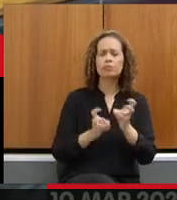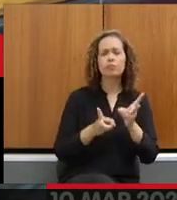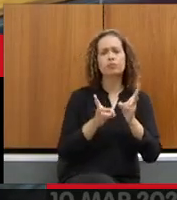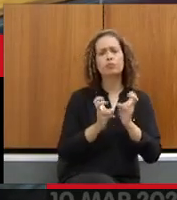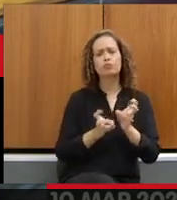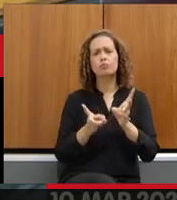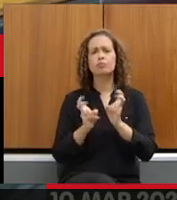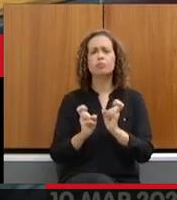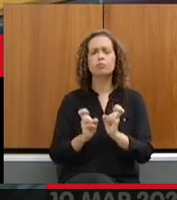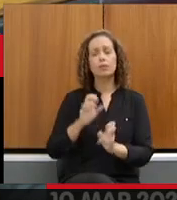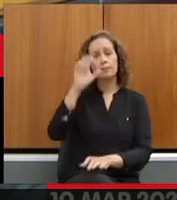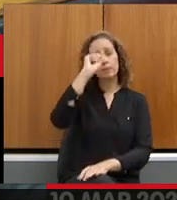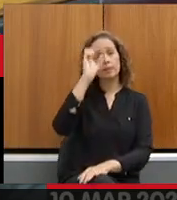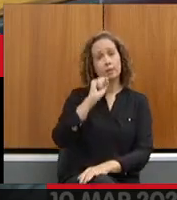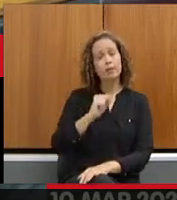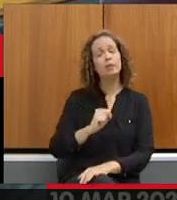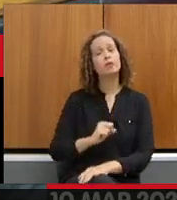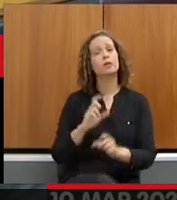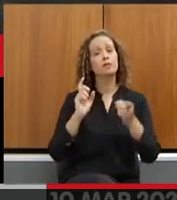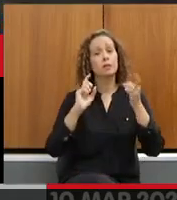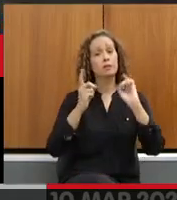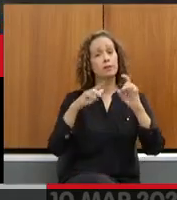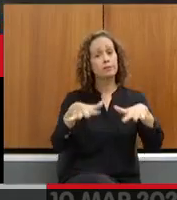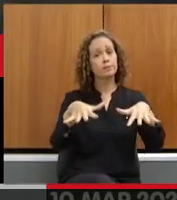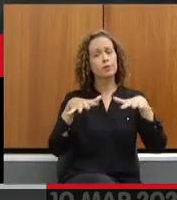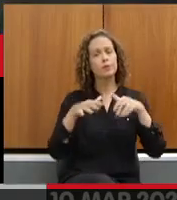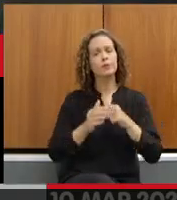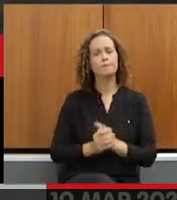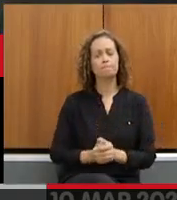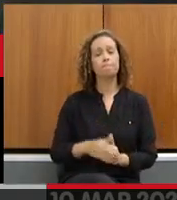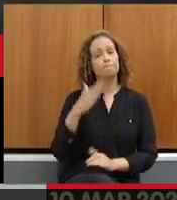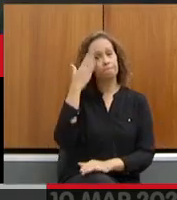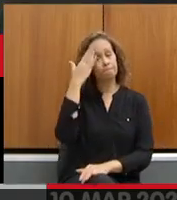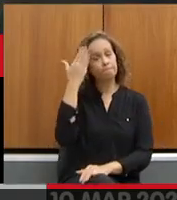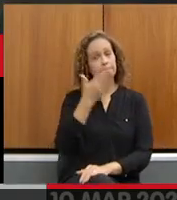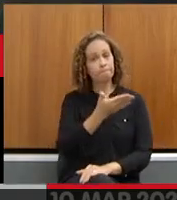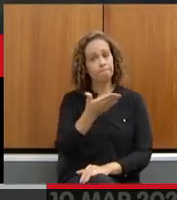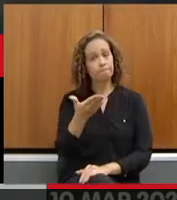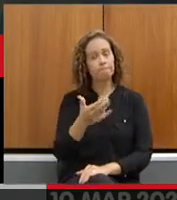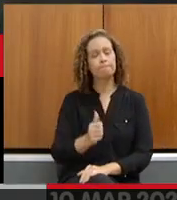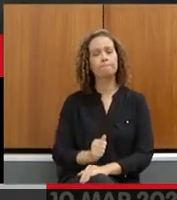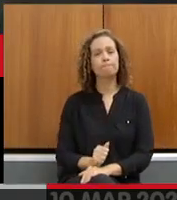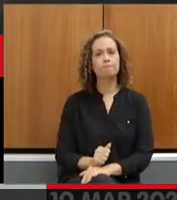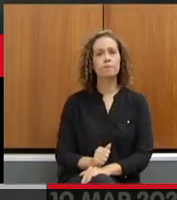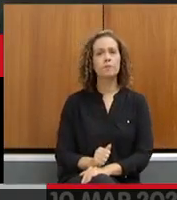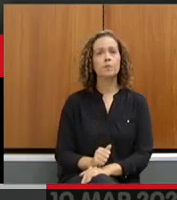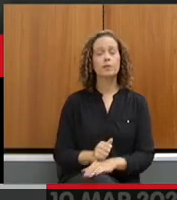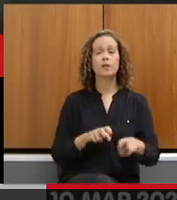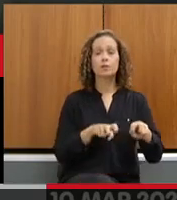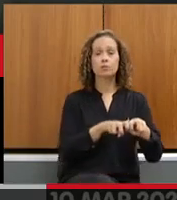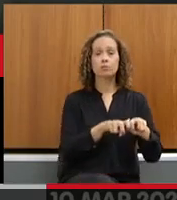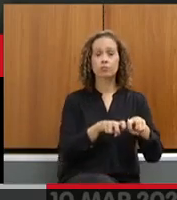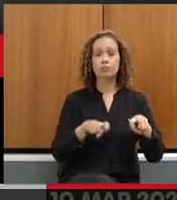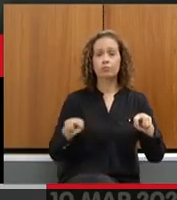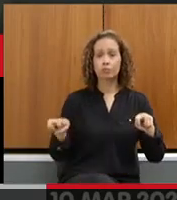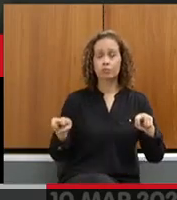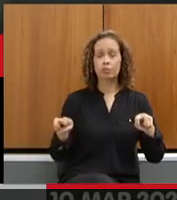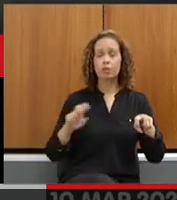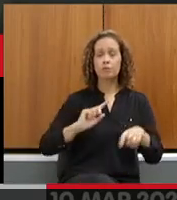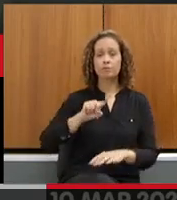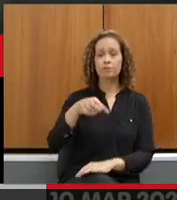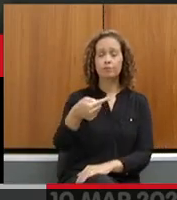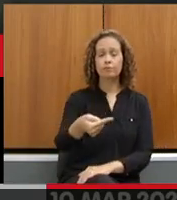desta audiência pública obrigado gente Obrigado Deputado sargento Rodrigues e essa mesa fará em